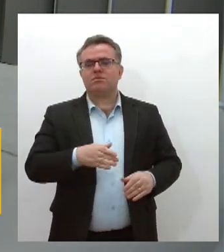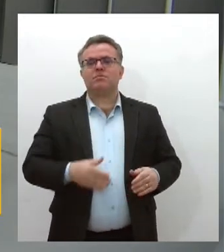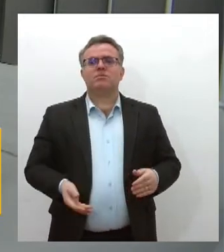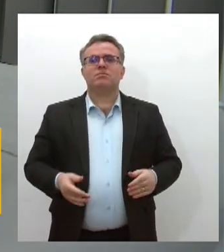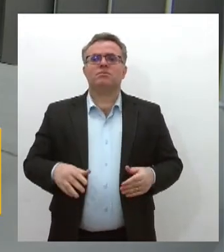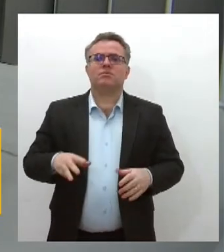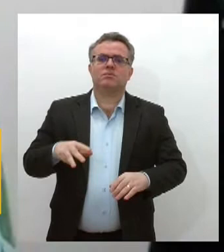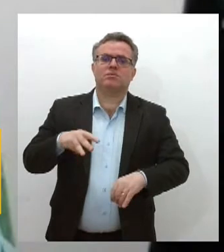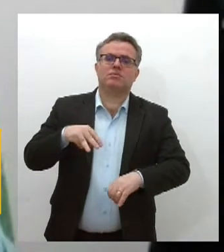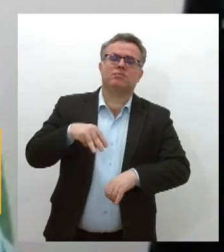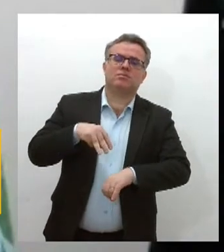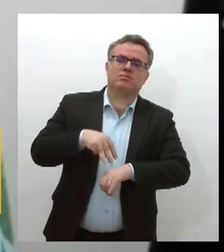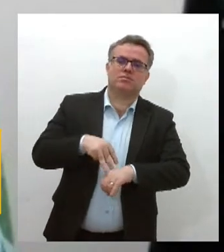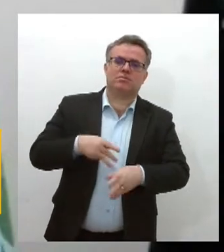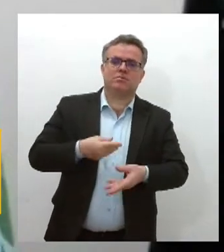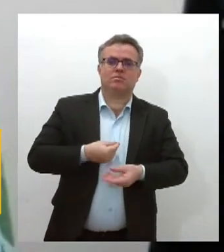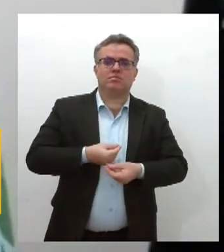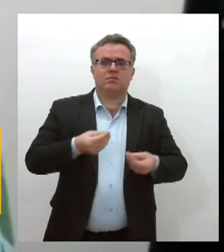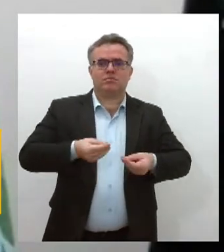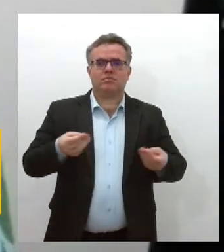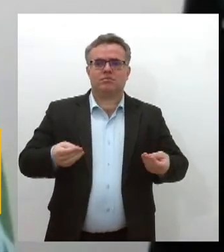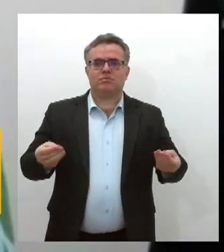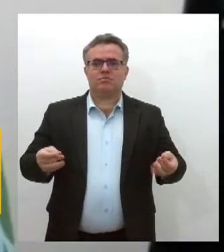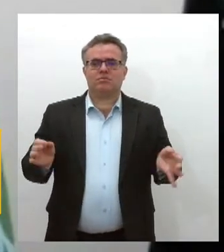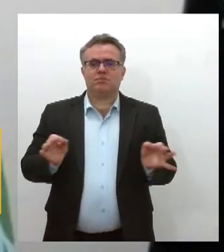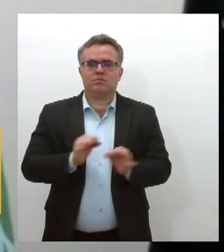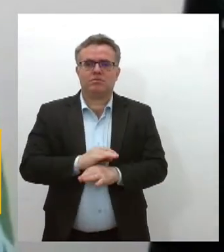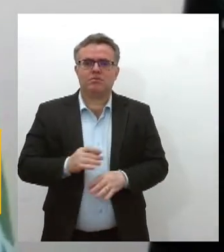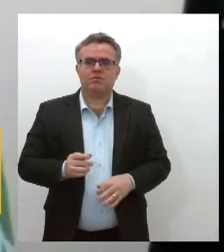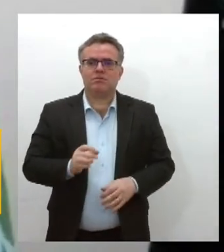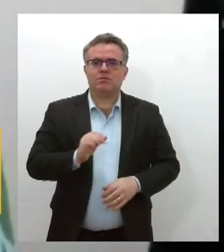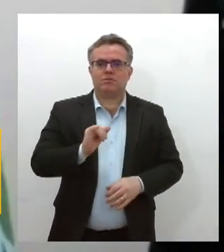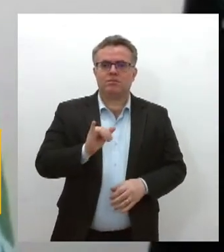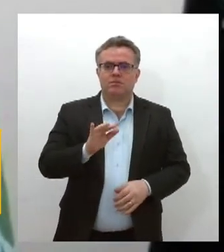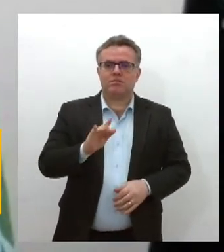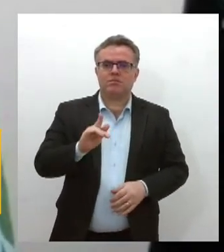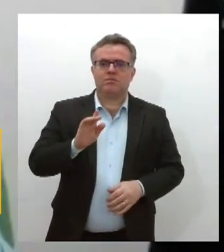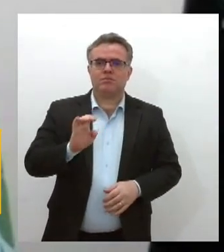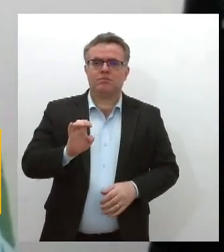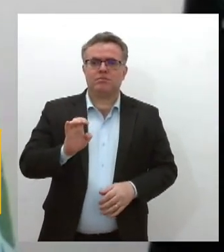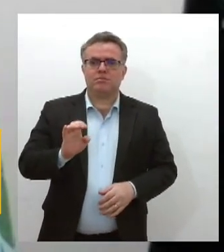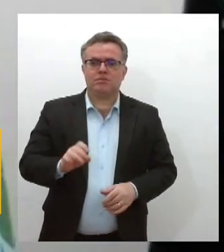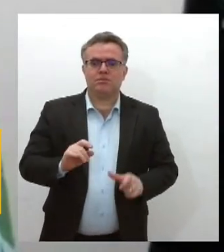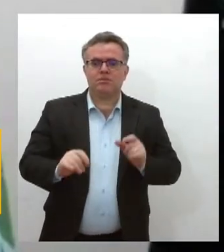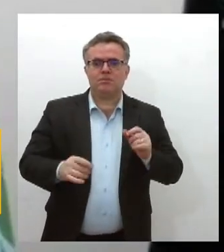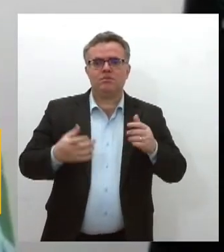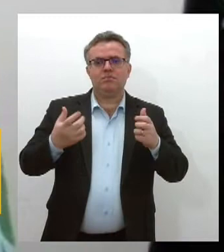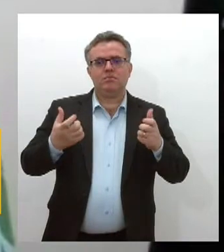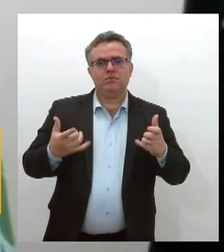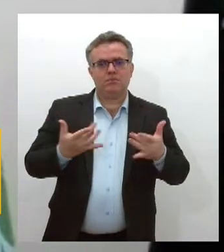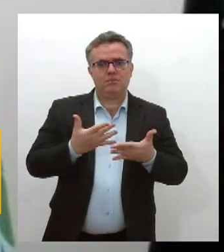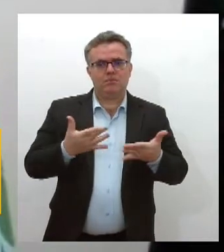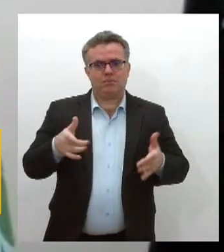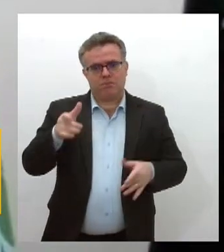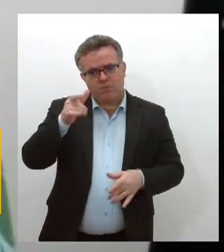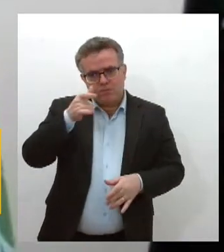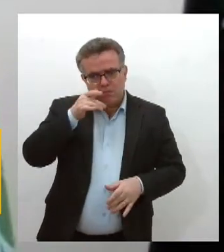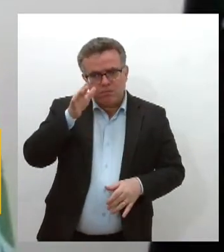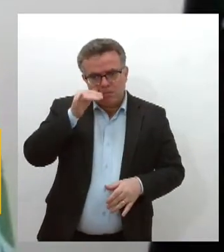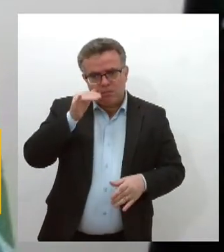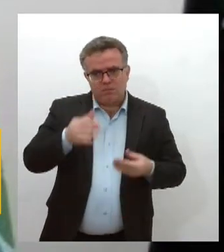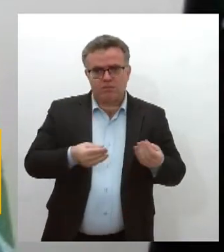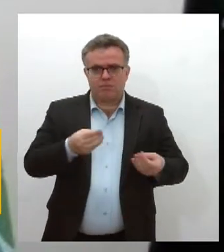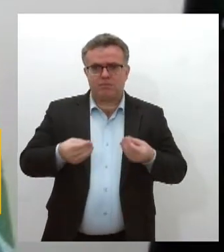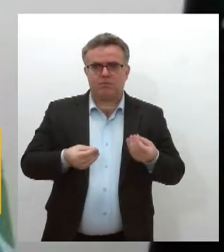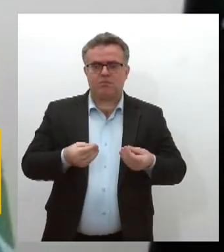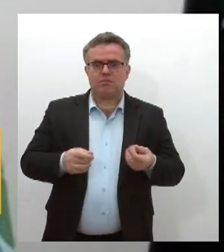distribuindo panfleto com o espaço do IBGE, para explicar às pessoas que passam e que têm interesse em saber mais informações sobre